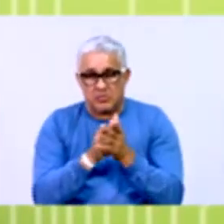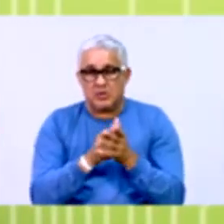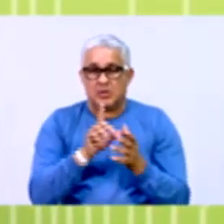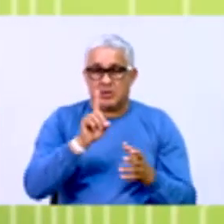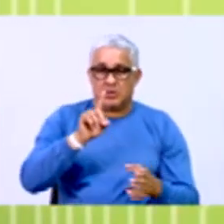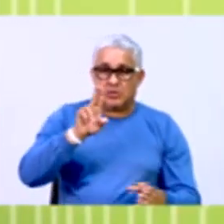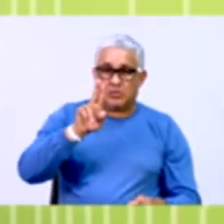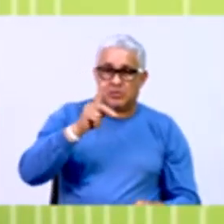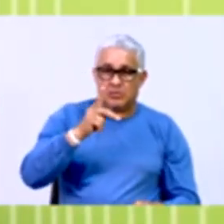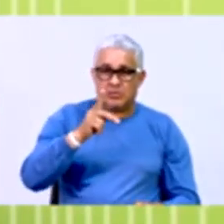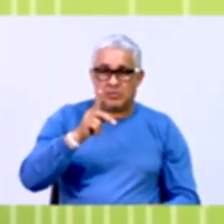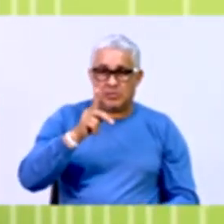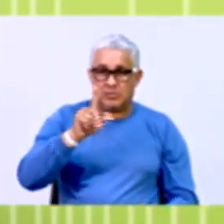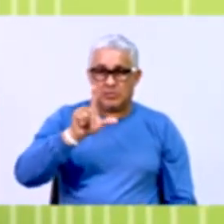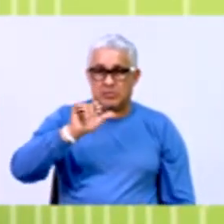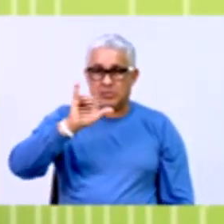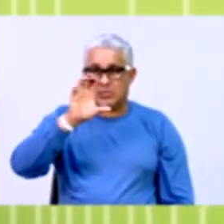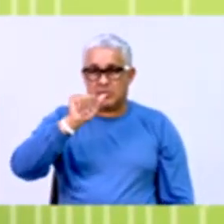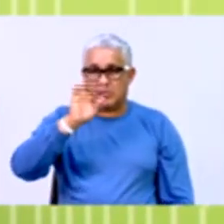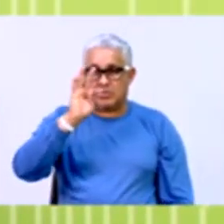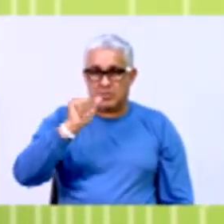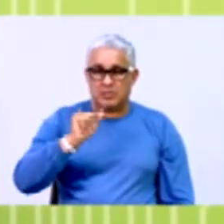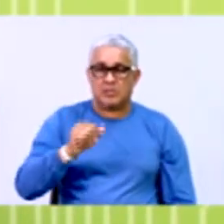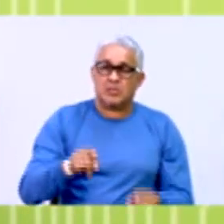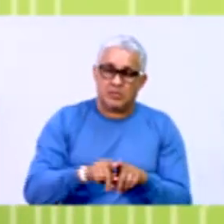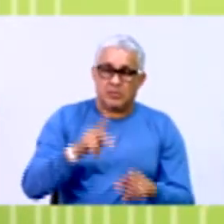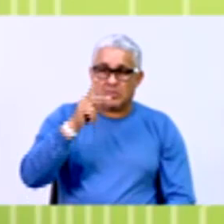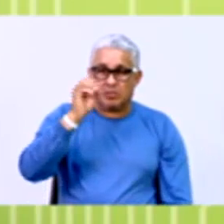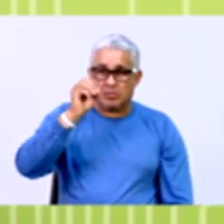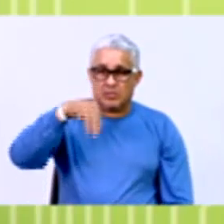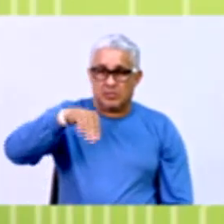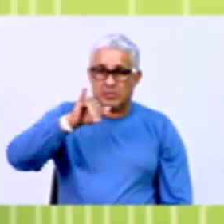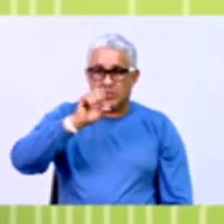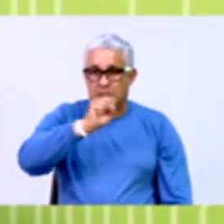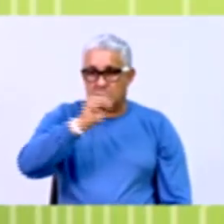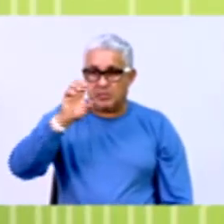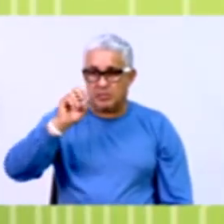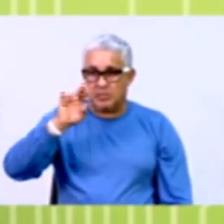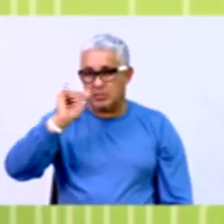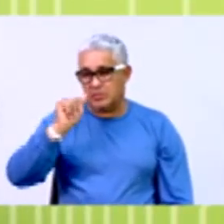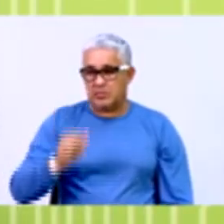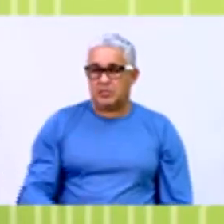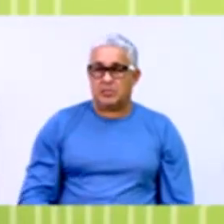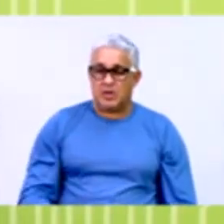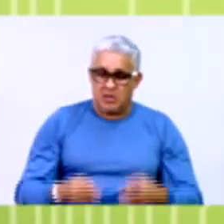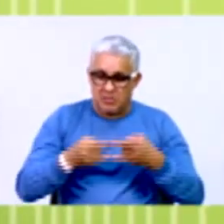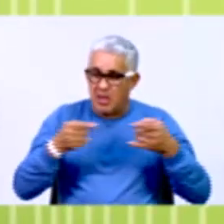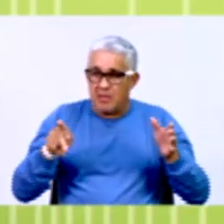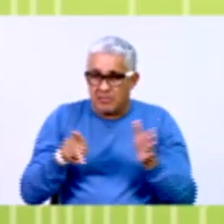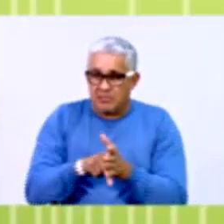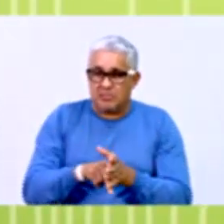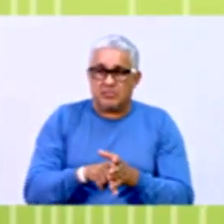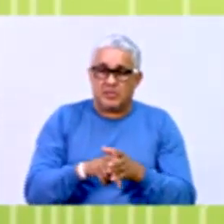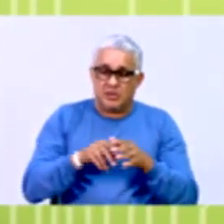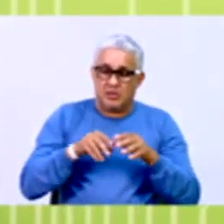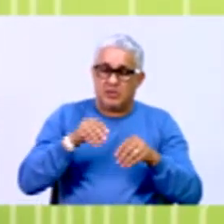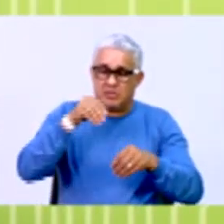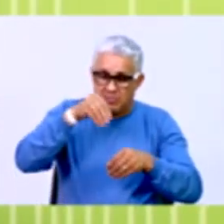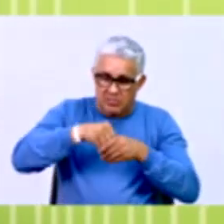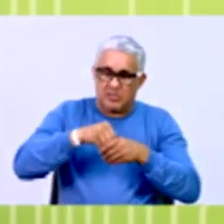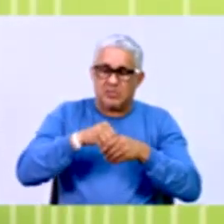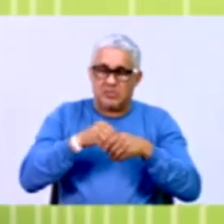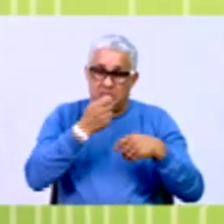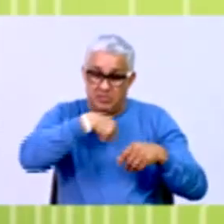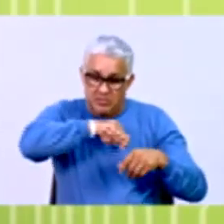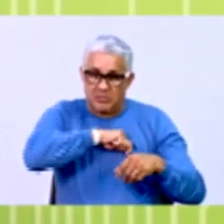duplicatas, promissórias, e uma série de papéis que tinham a ver com a questão da empresa, do movimento da empresa, movimento